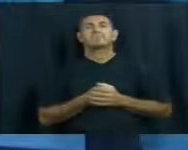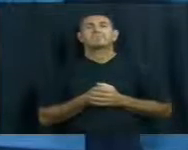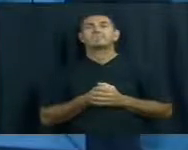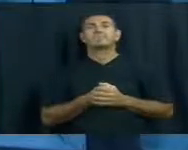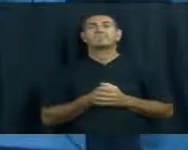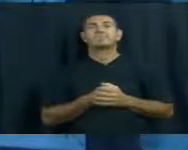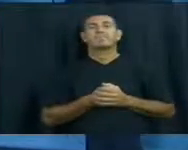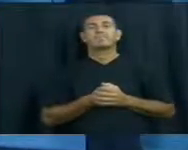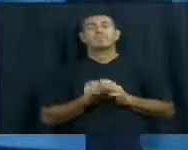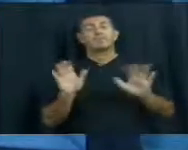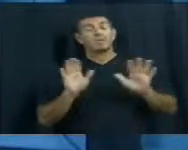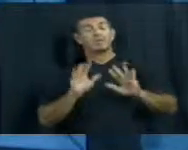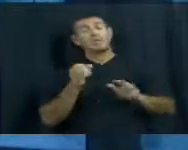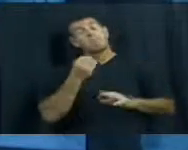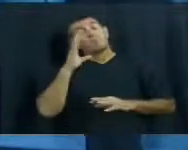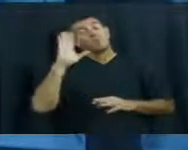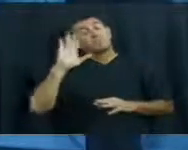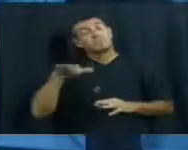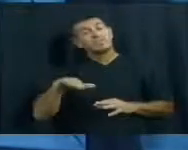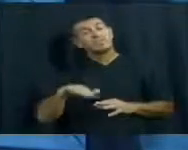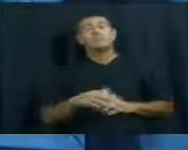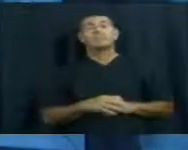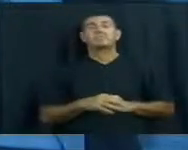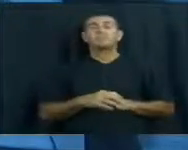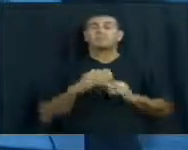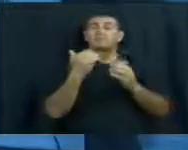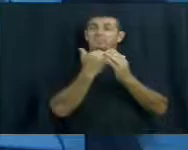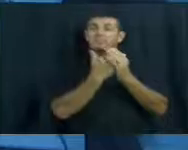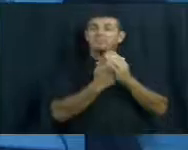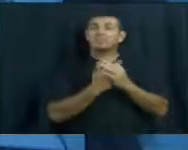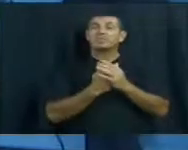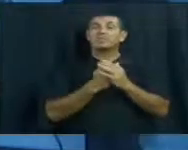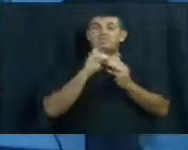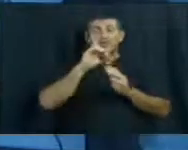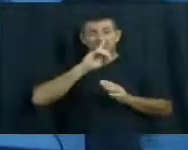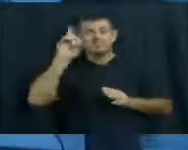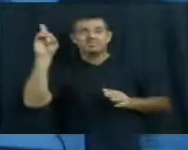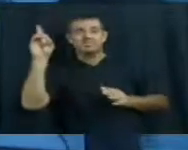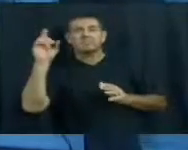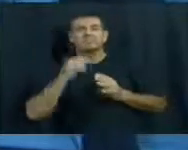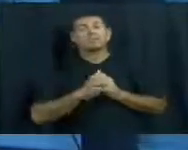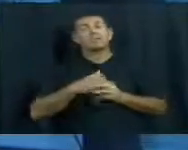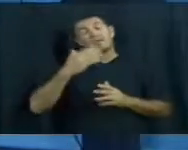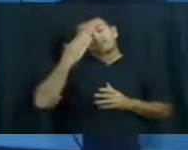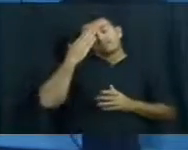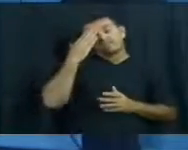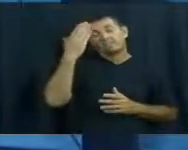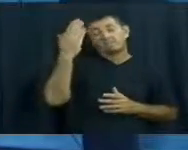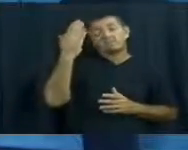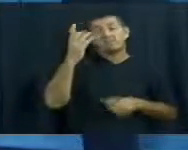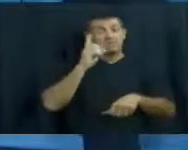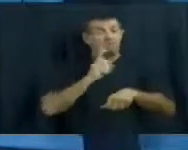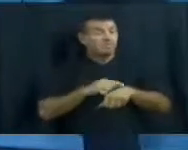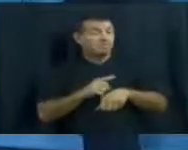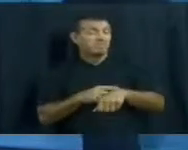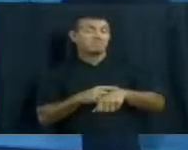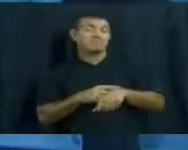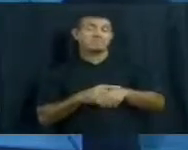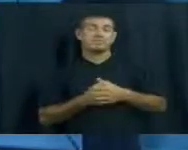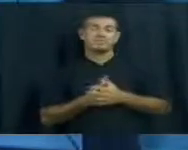Olá, boa tarde, programa Eficiente. É muito agradecida pelo momento que nós